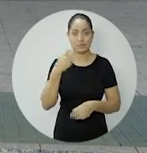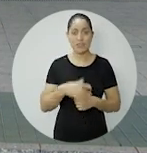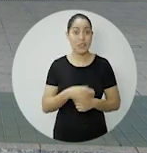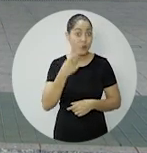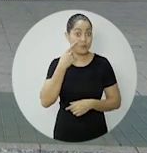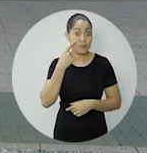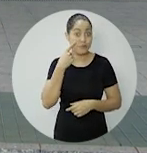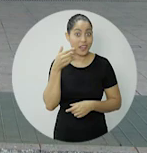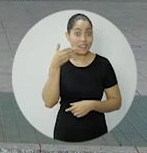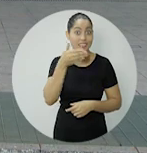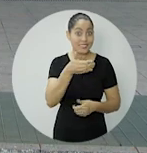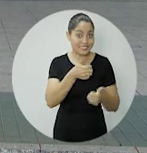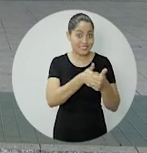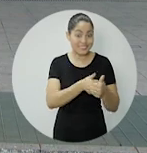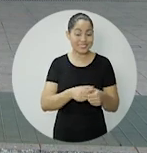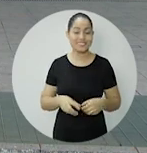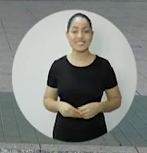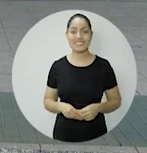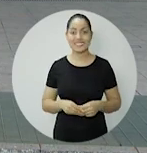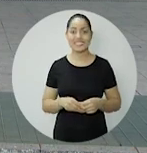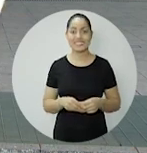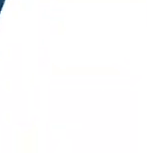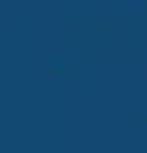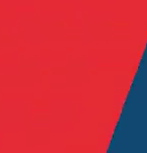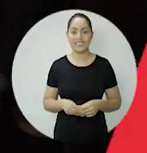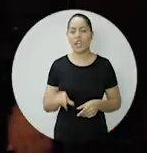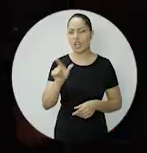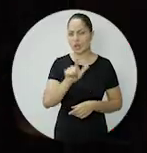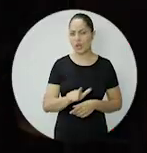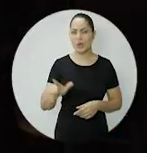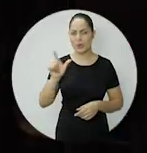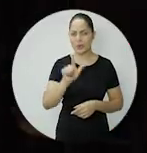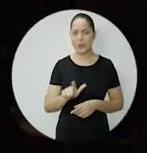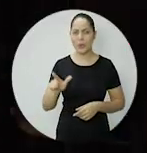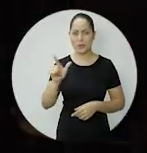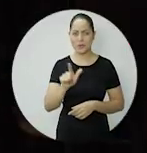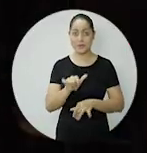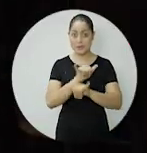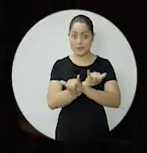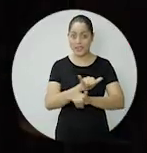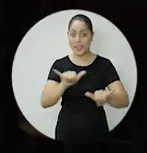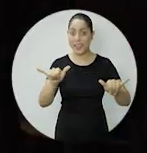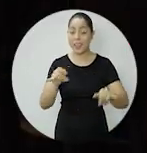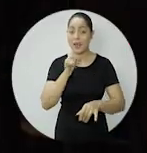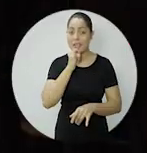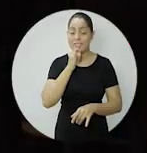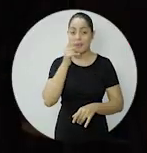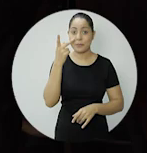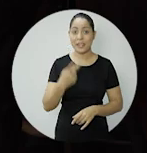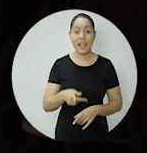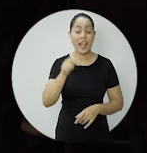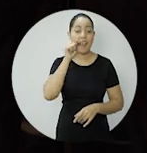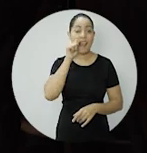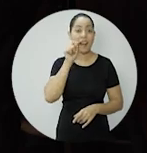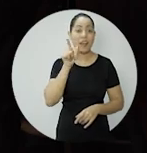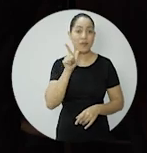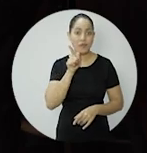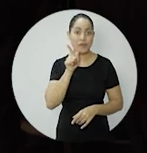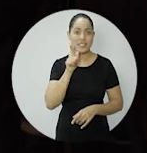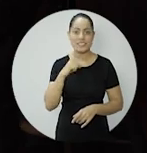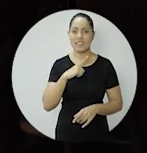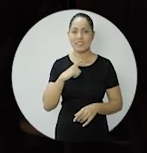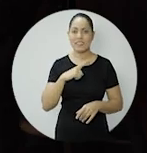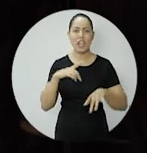advogado. E eu fui conferir este trabalho de perto. E é claro que nós temos que contar o exemplo aqui de